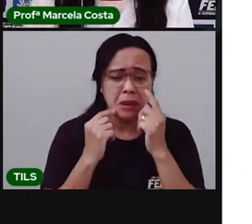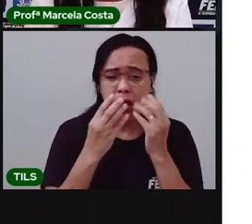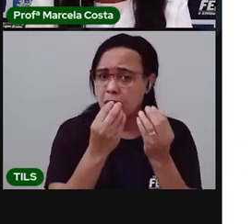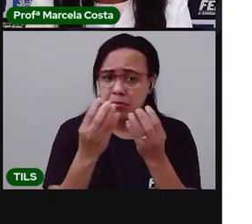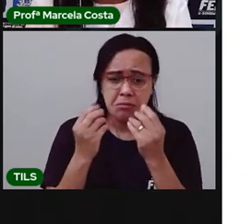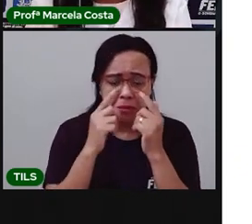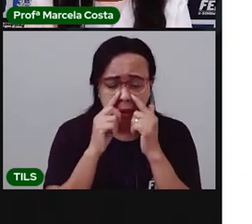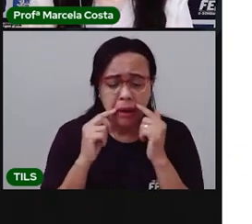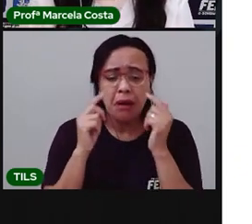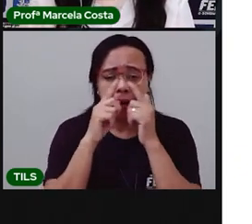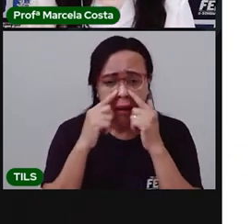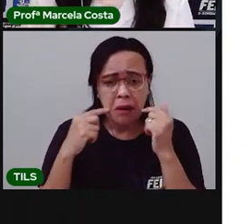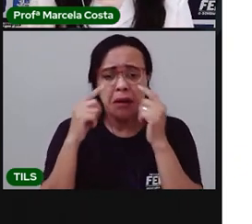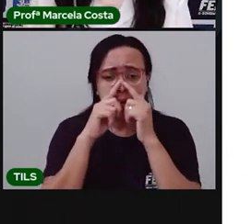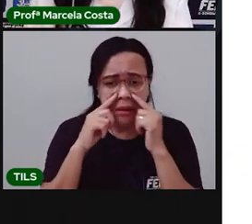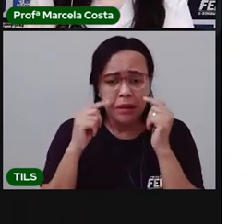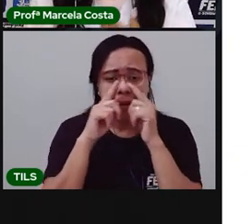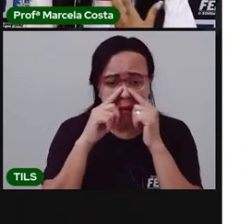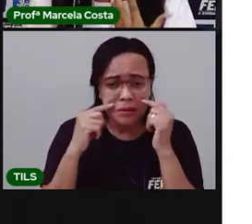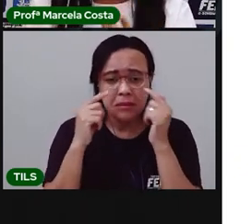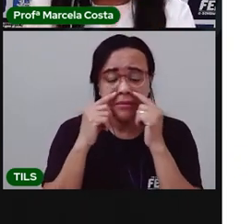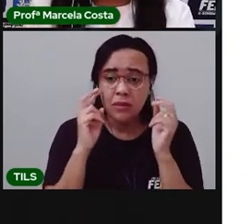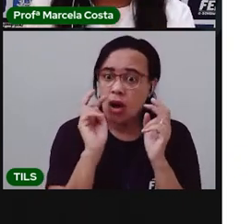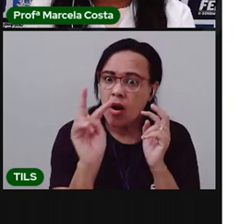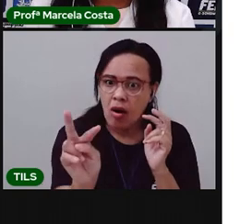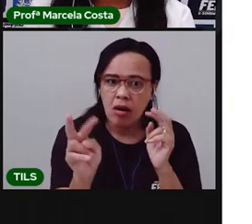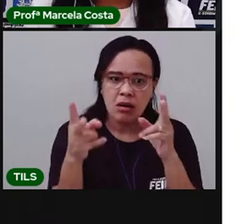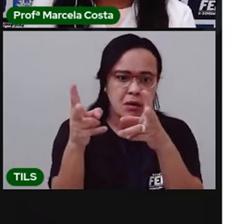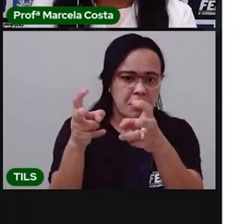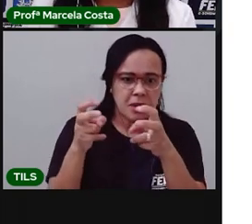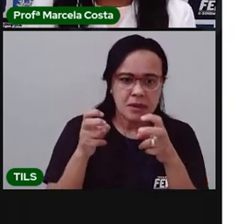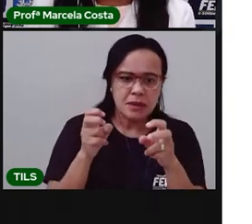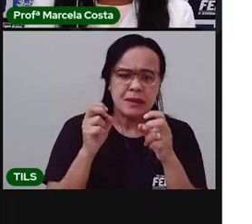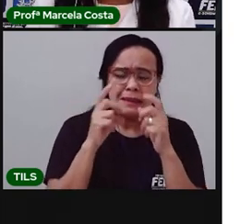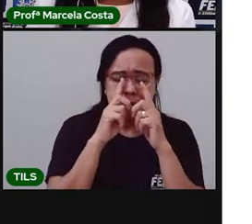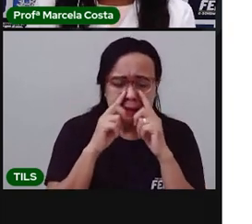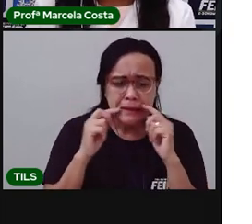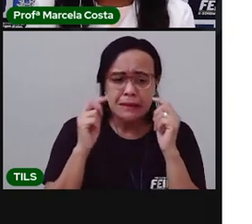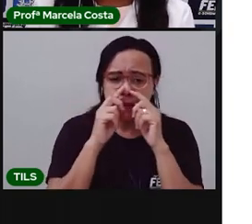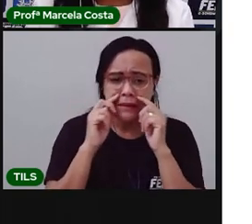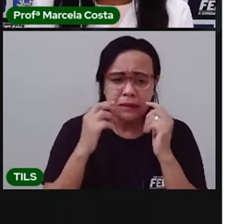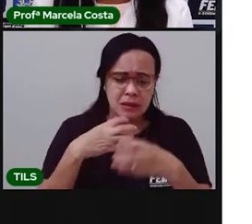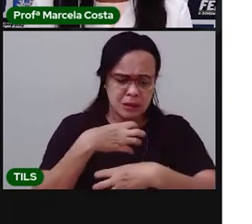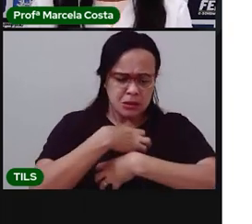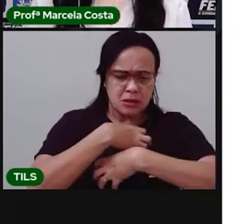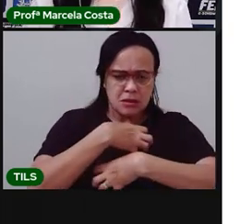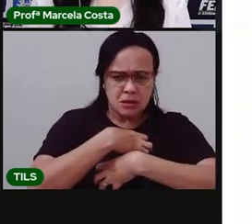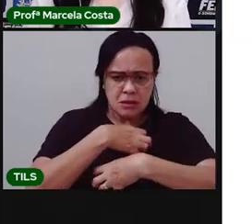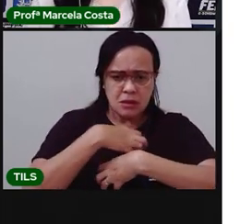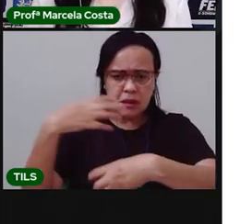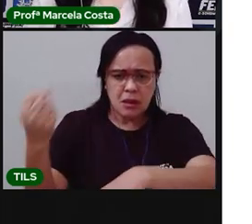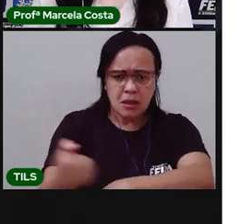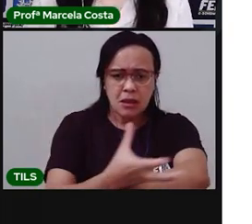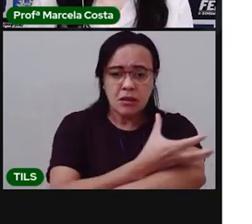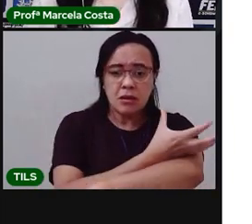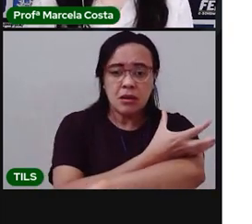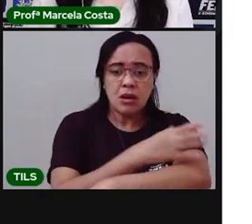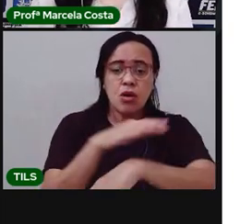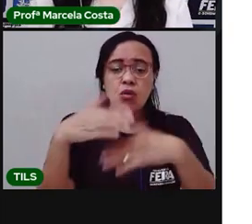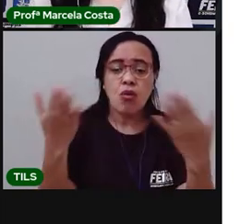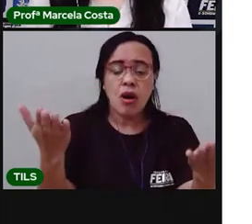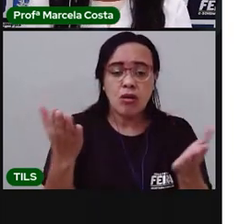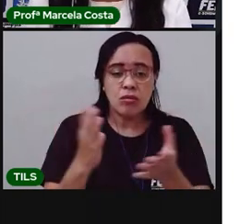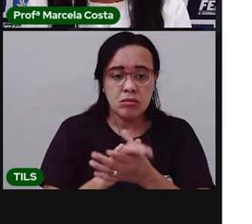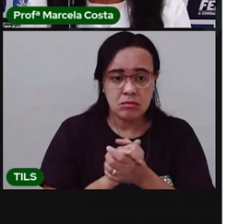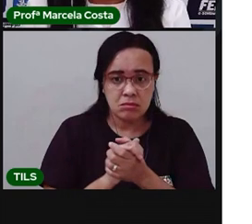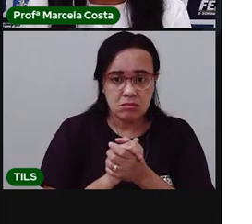está chorando. Você olha para a pessoa, você observa que ela está chorando. Que emoção ela está expressando?